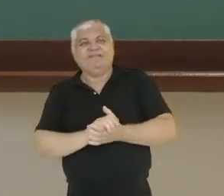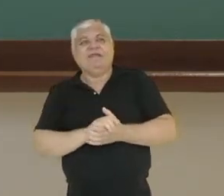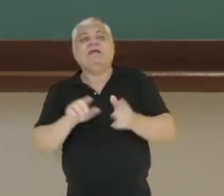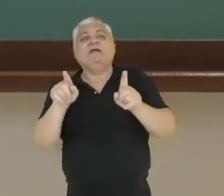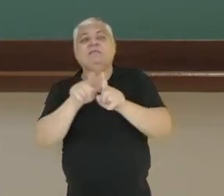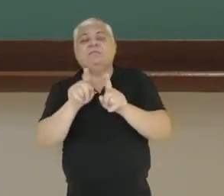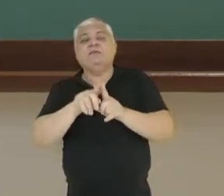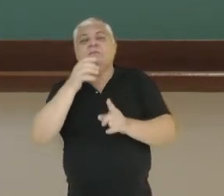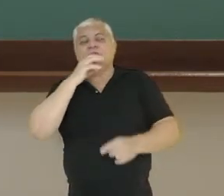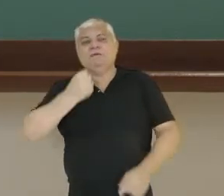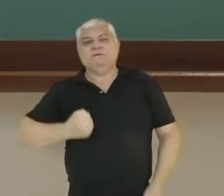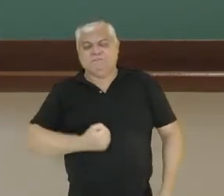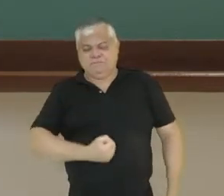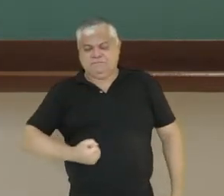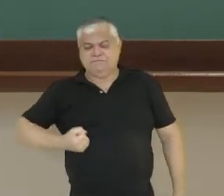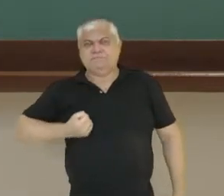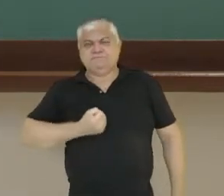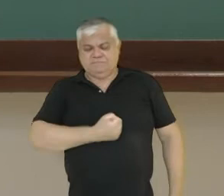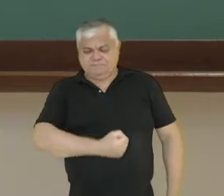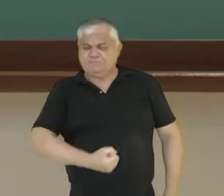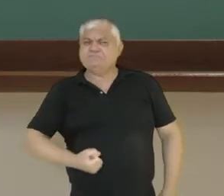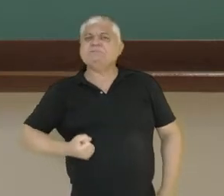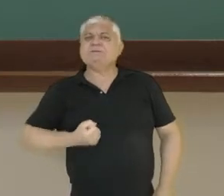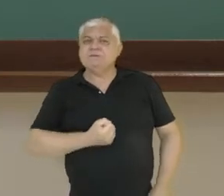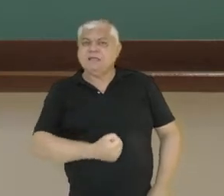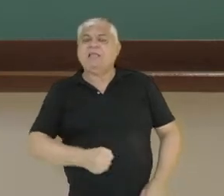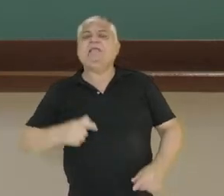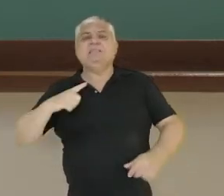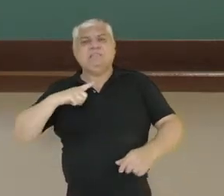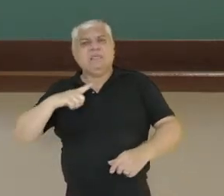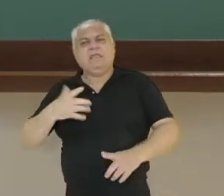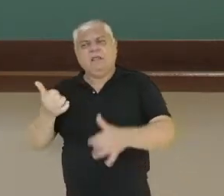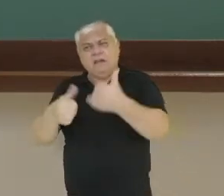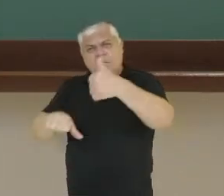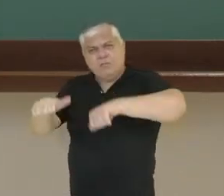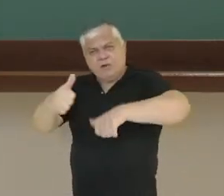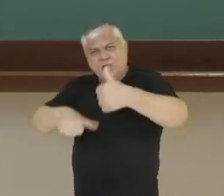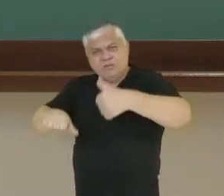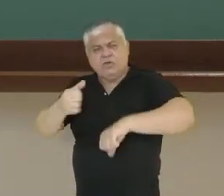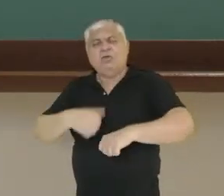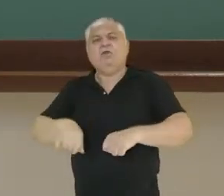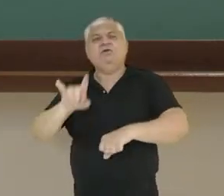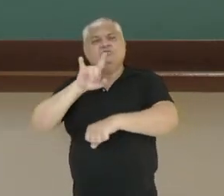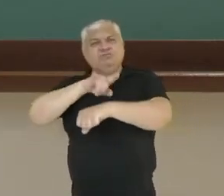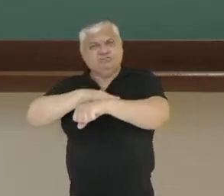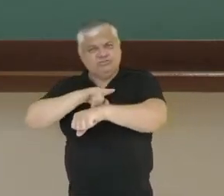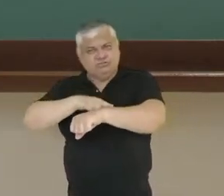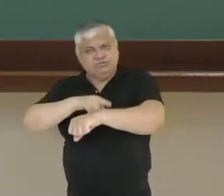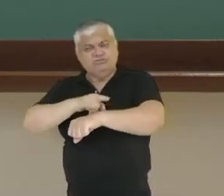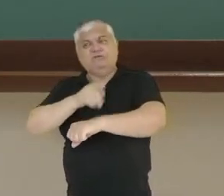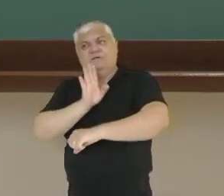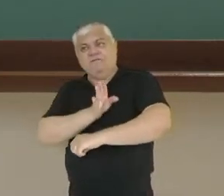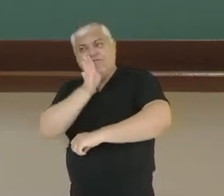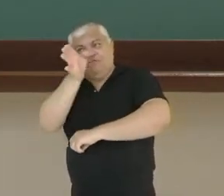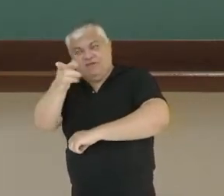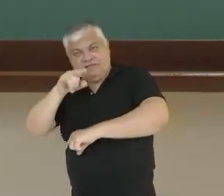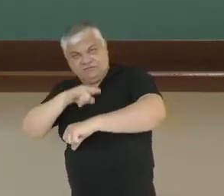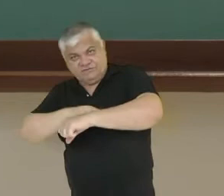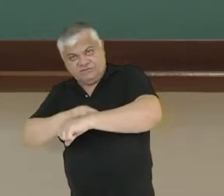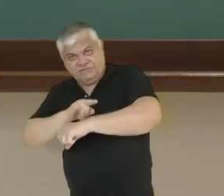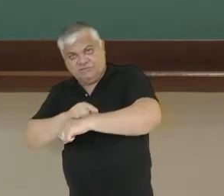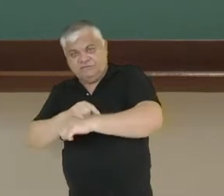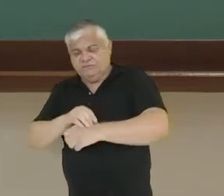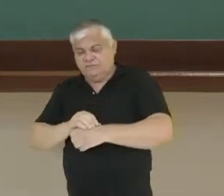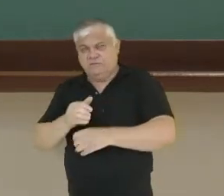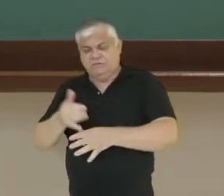de imagem. Existe em laboratório também o exame de urina, mas feito em laboratório. Somente com esses exames